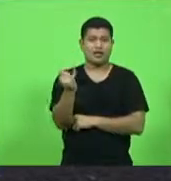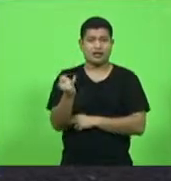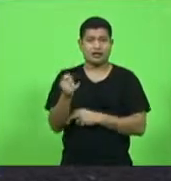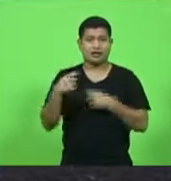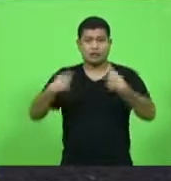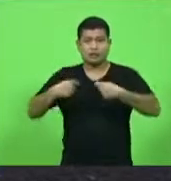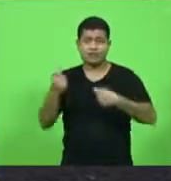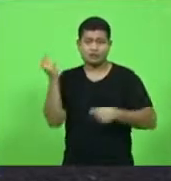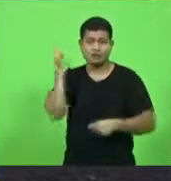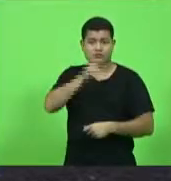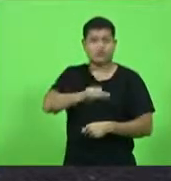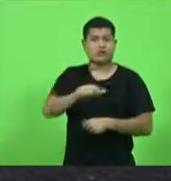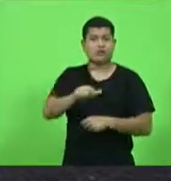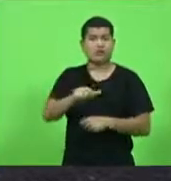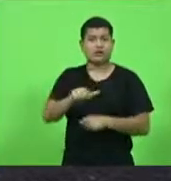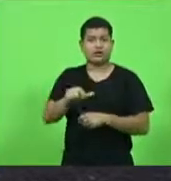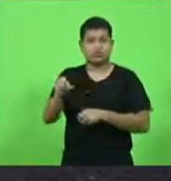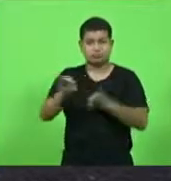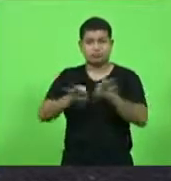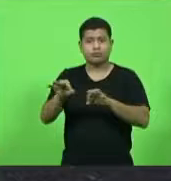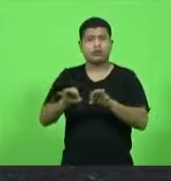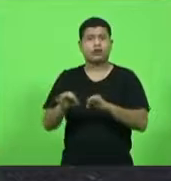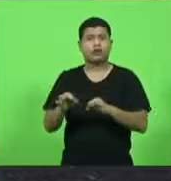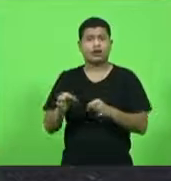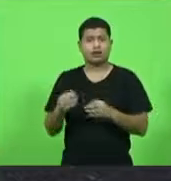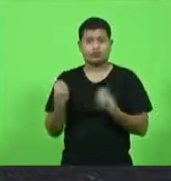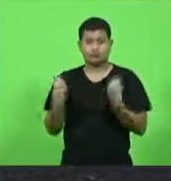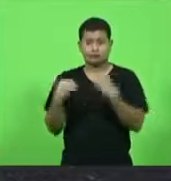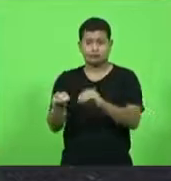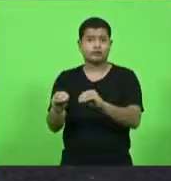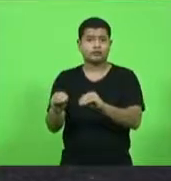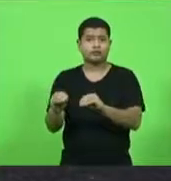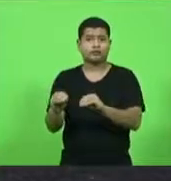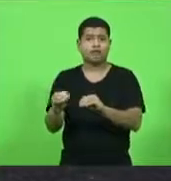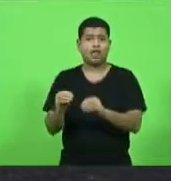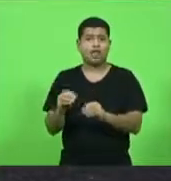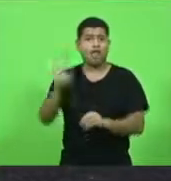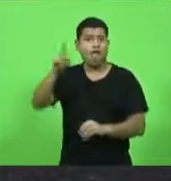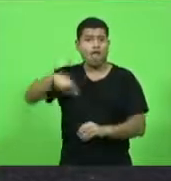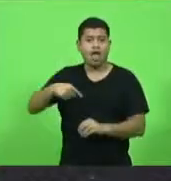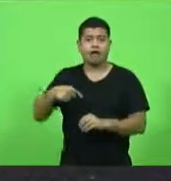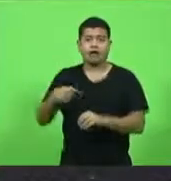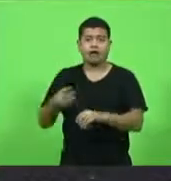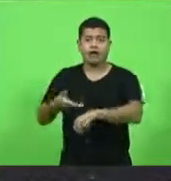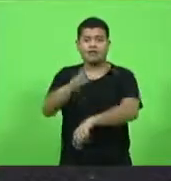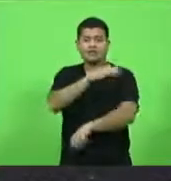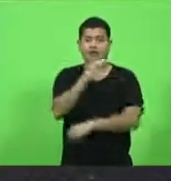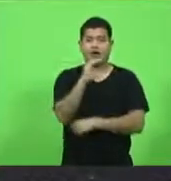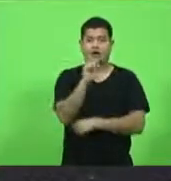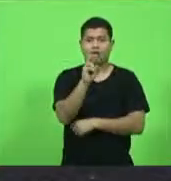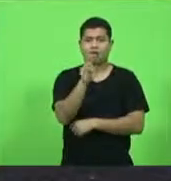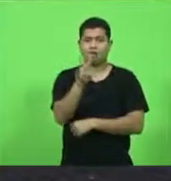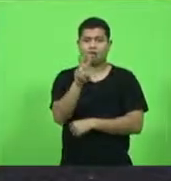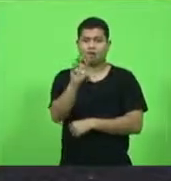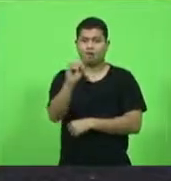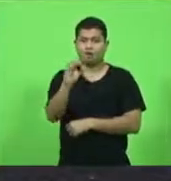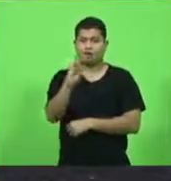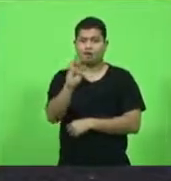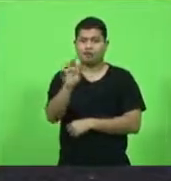conquistadas, bandeiras que precisam ser executadas. Uma delas é a Serra do Corvo Branco, que é a continuidade